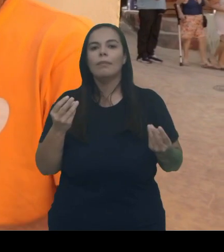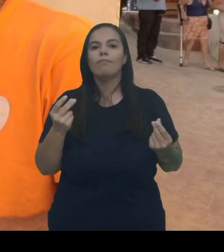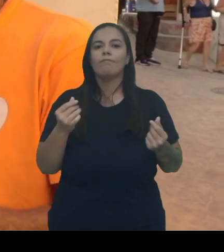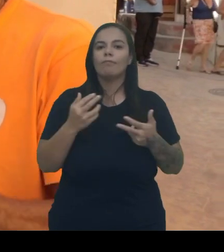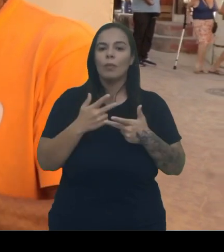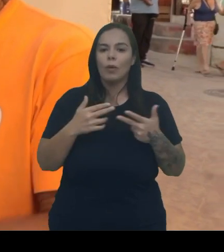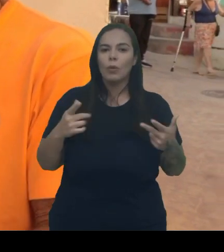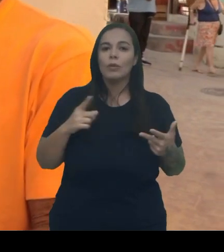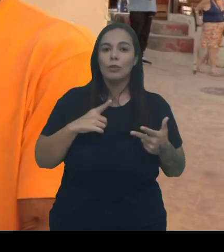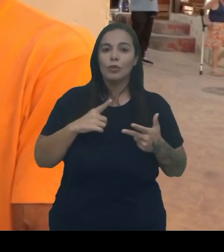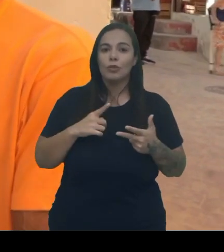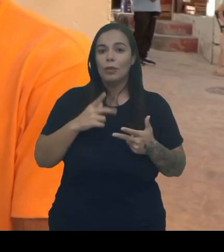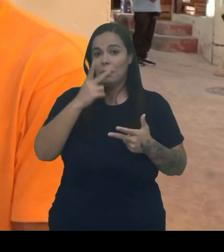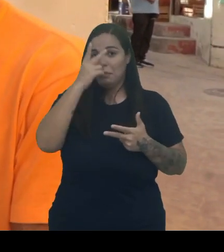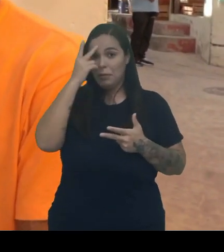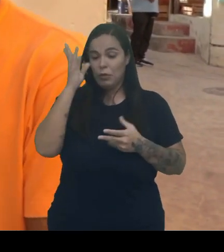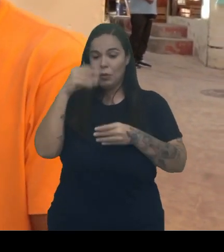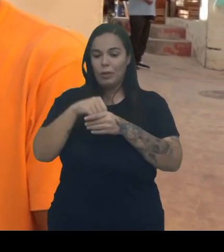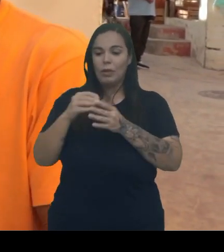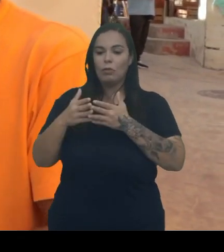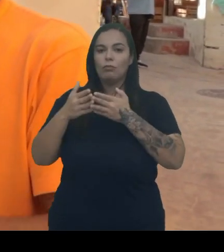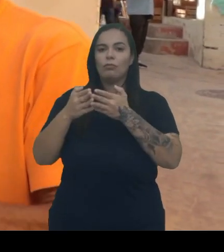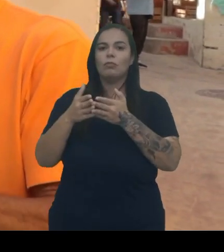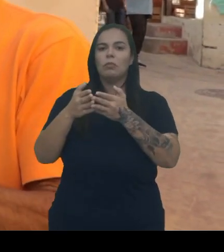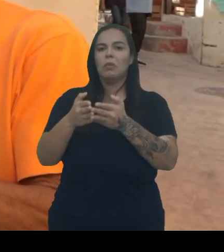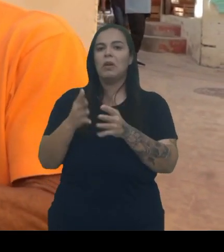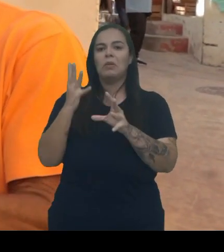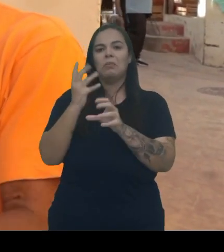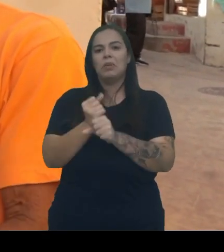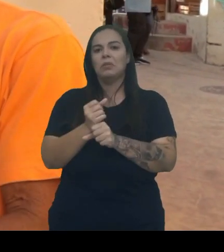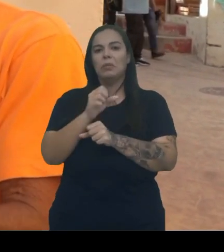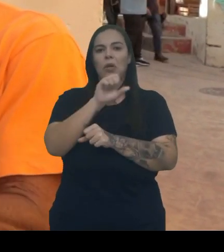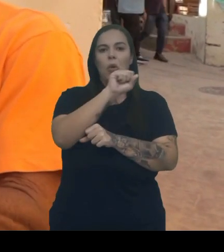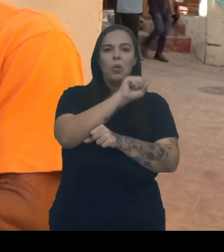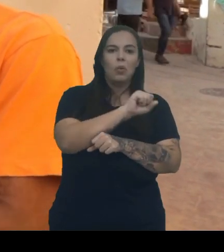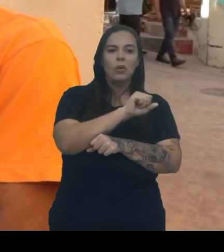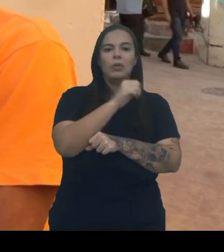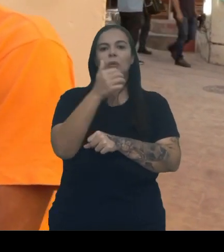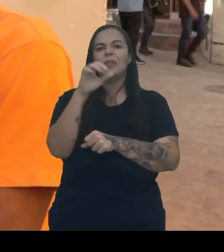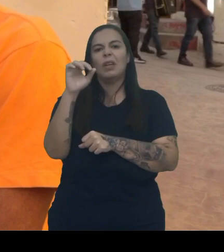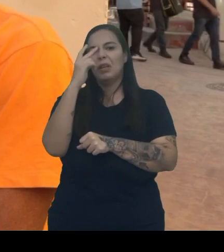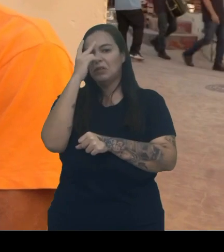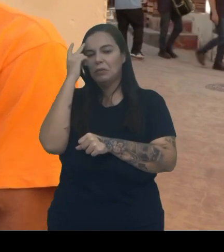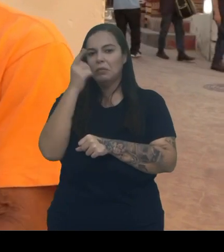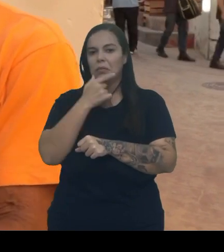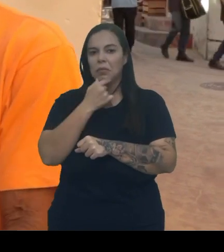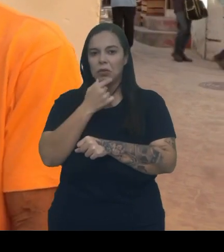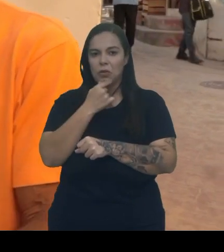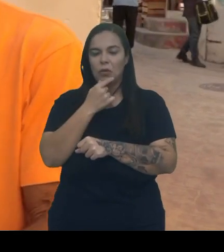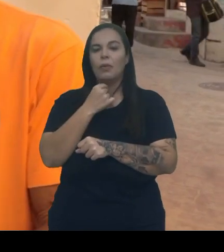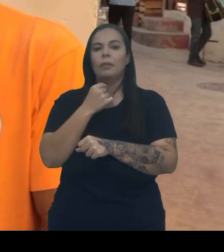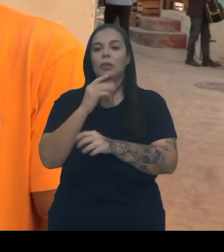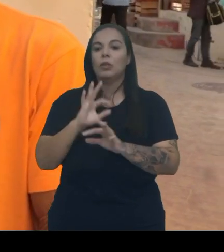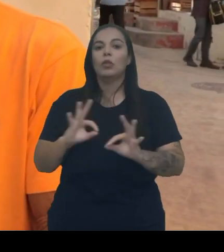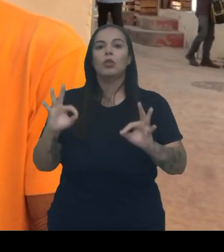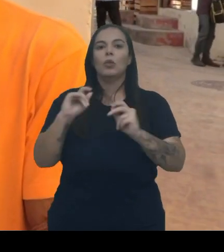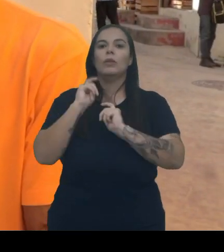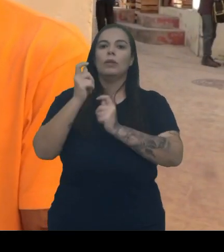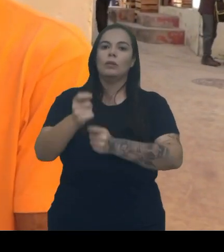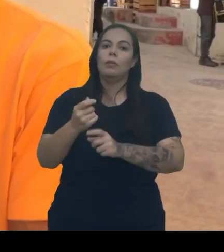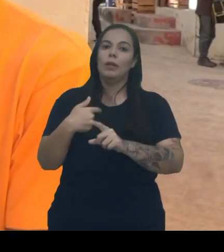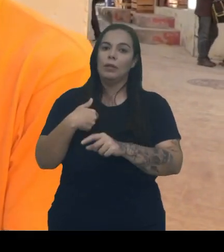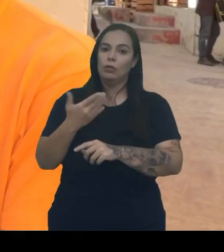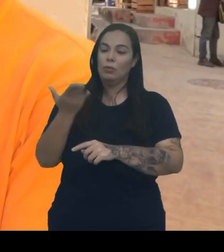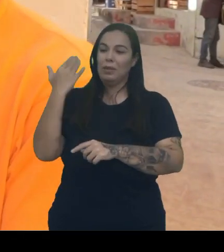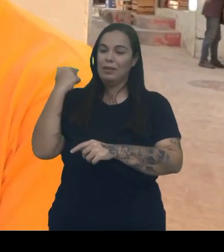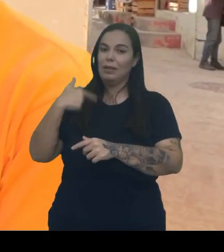coisa que tinha uma tripulação de 8 a 10 homens. Todas as pescas de arrastão. Na época